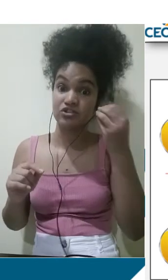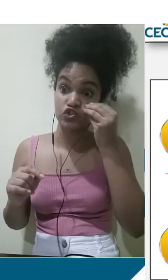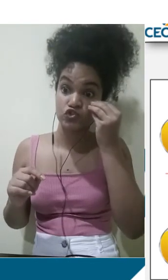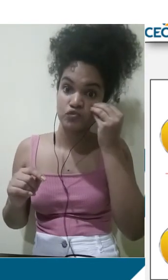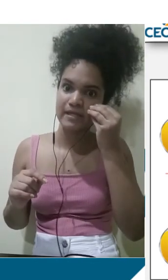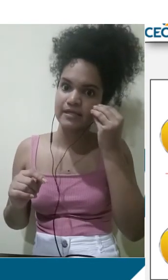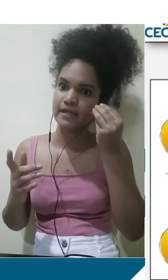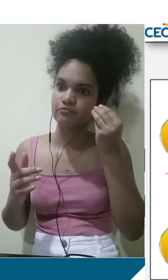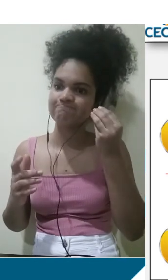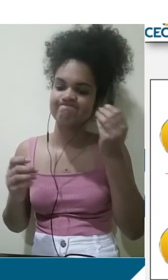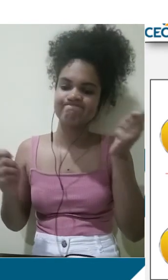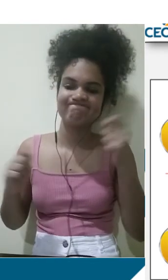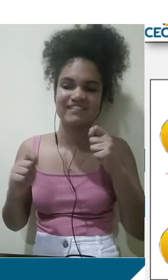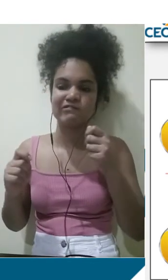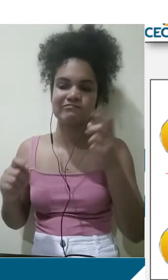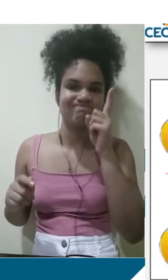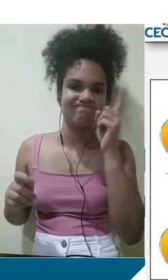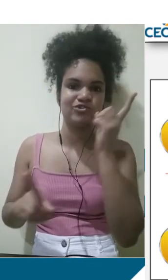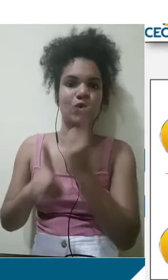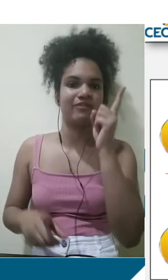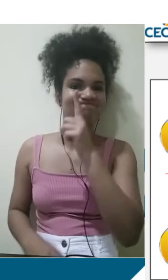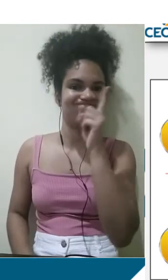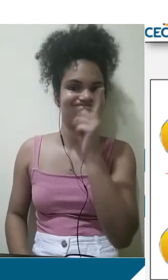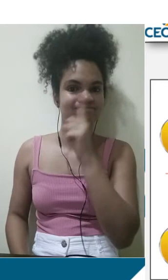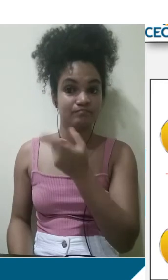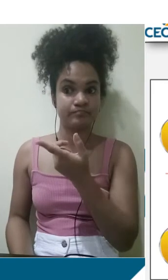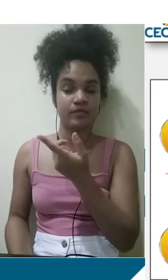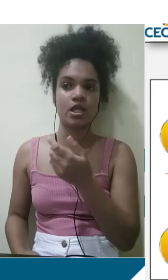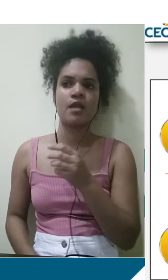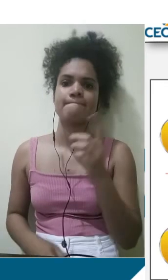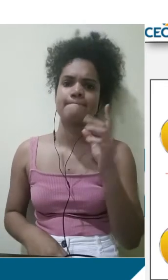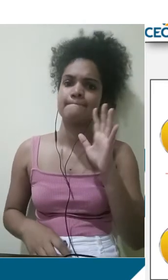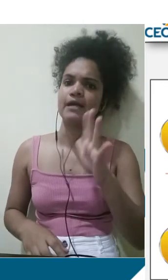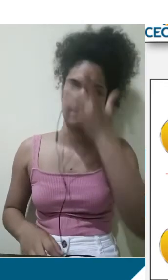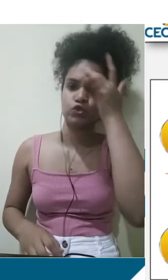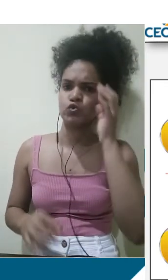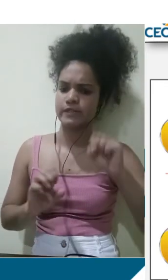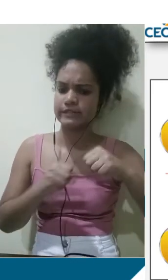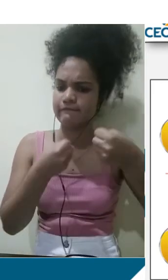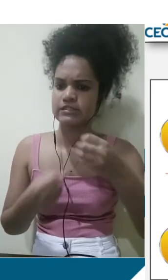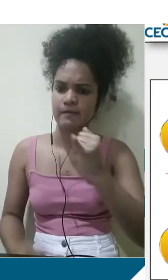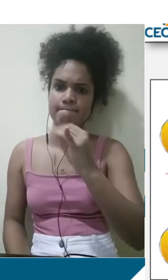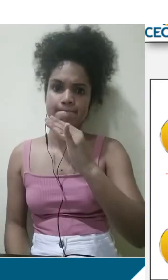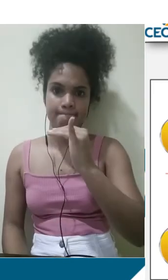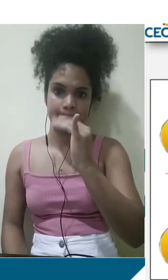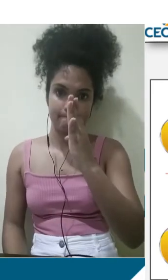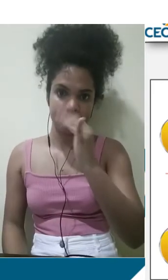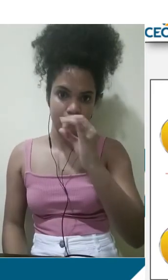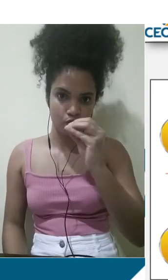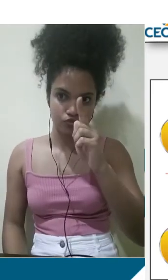demonstrar falhas na sua execução. Mas os defensores da abiogênese, da geração espontânea,